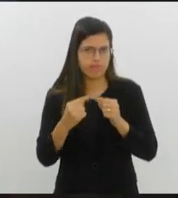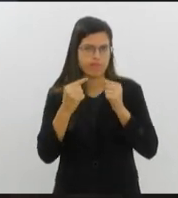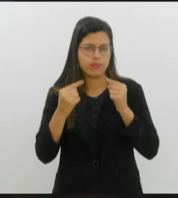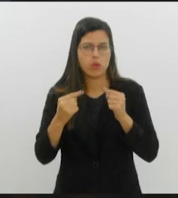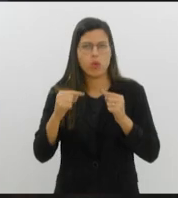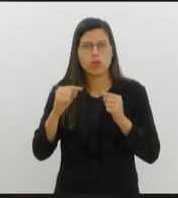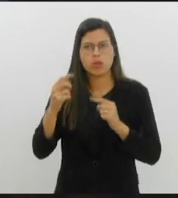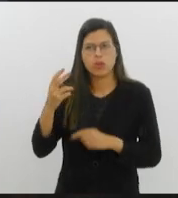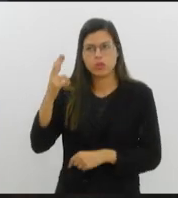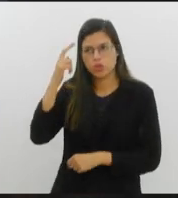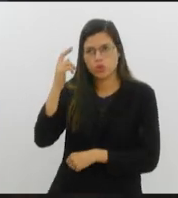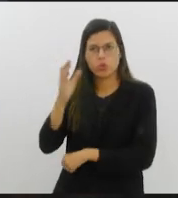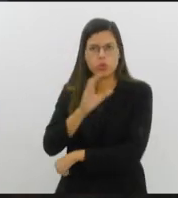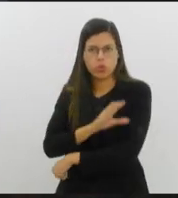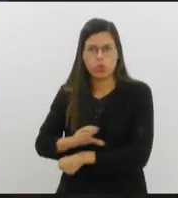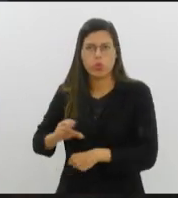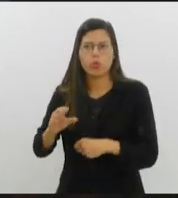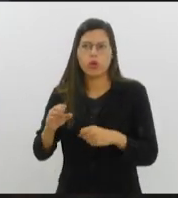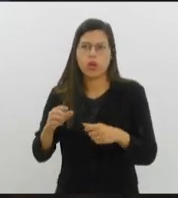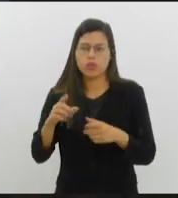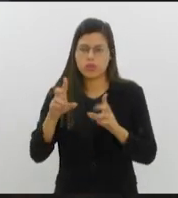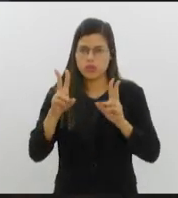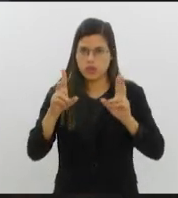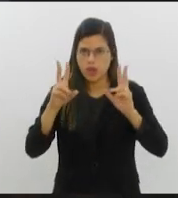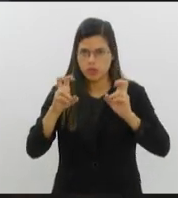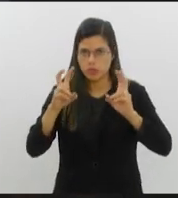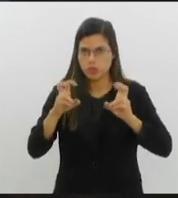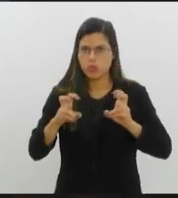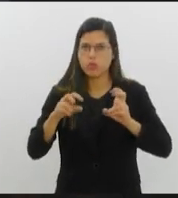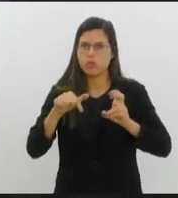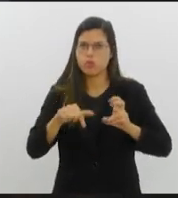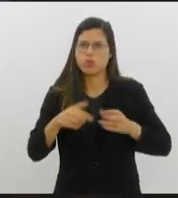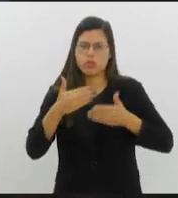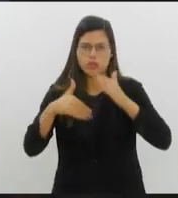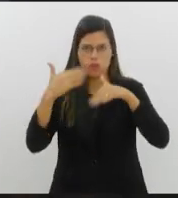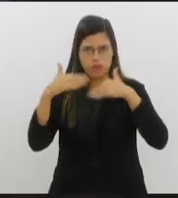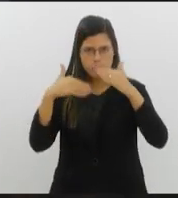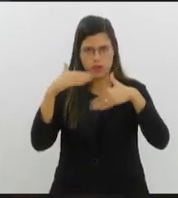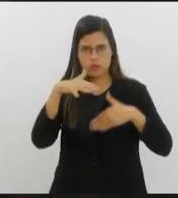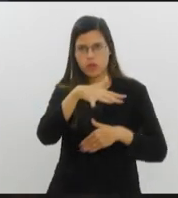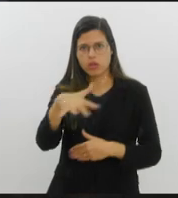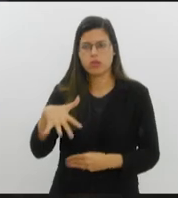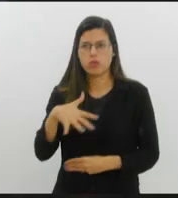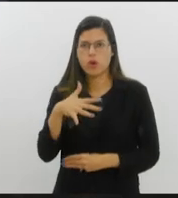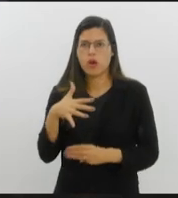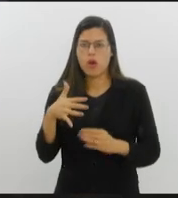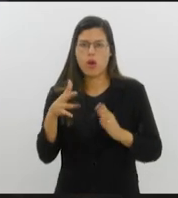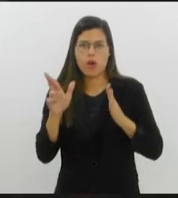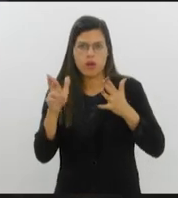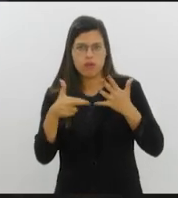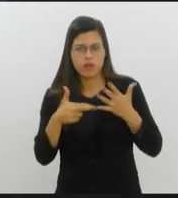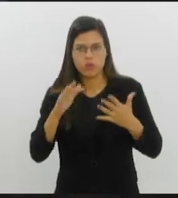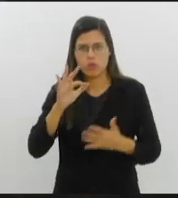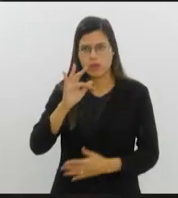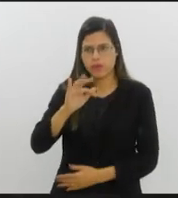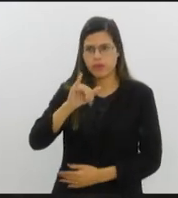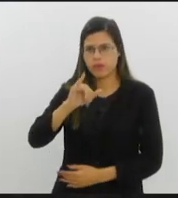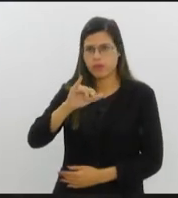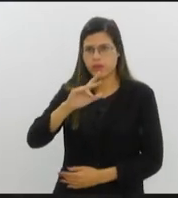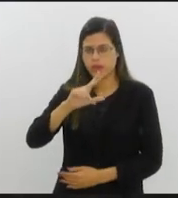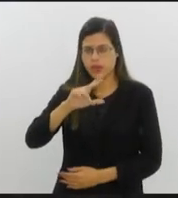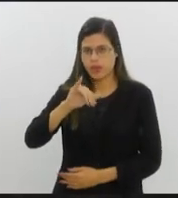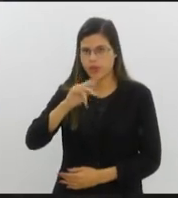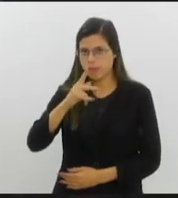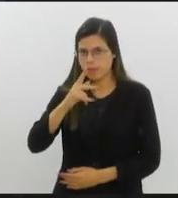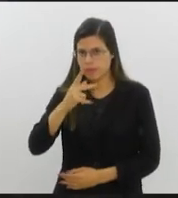Cultura favorável, de Assuntos Municipais de Desenvolvimento Regional favorável. Relatores, deputados Filipinho Raves, Chico